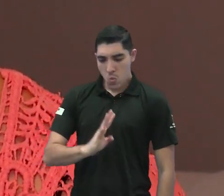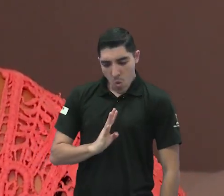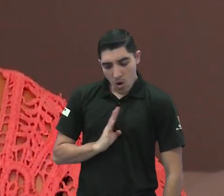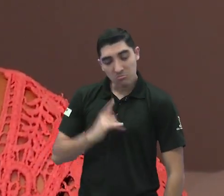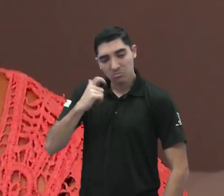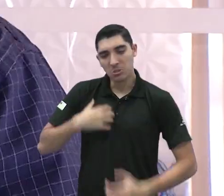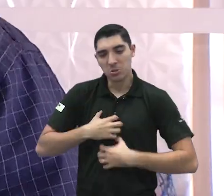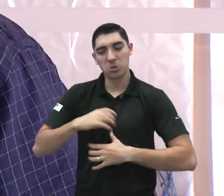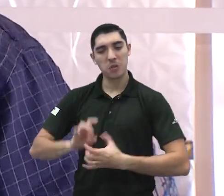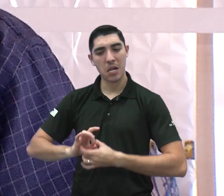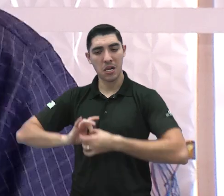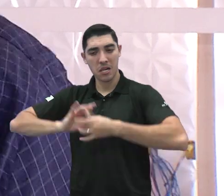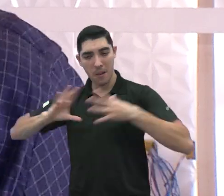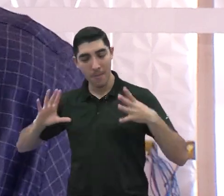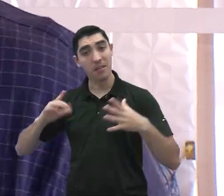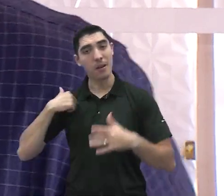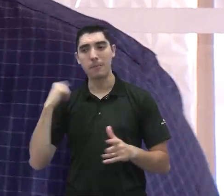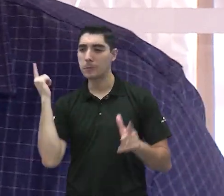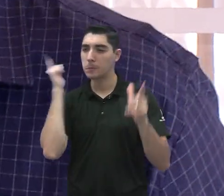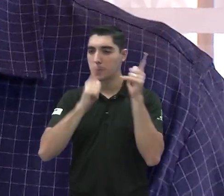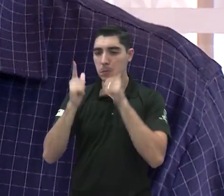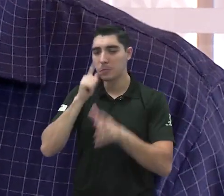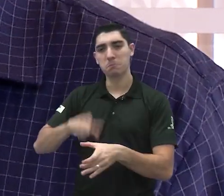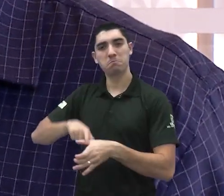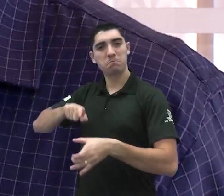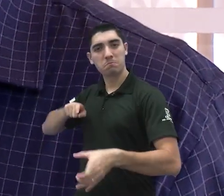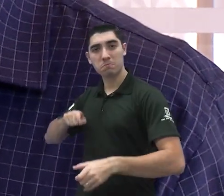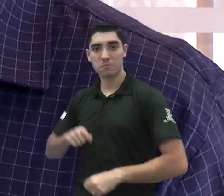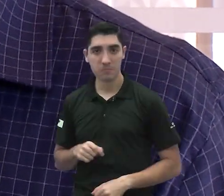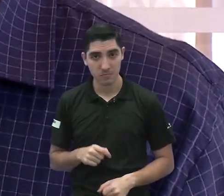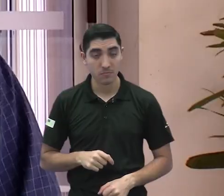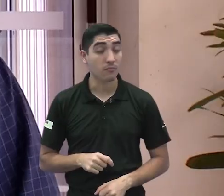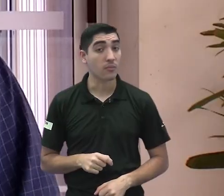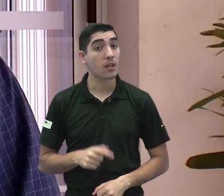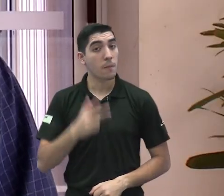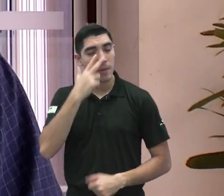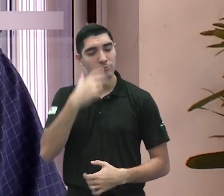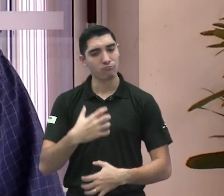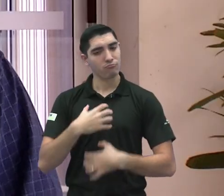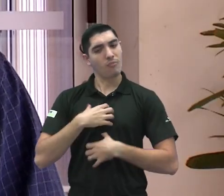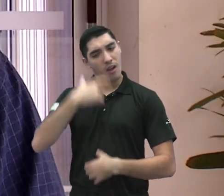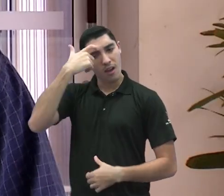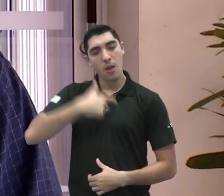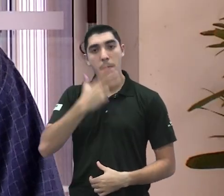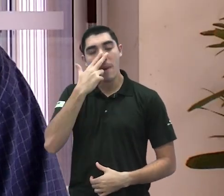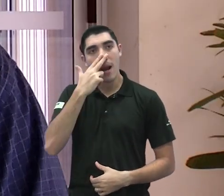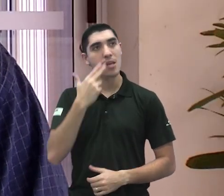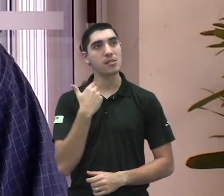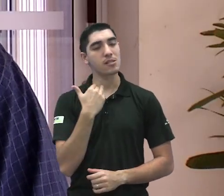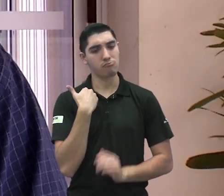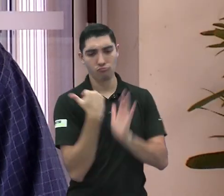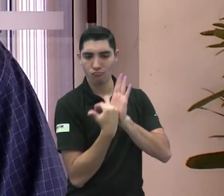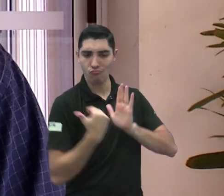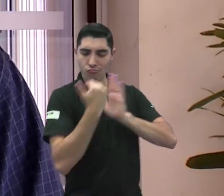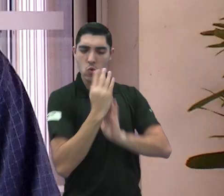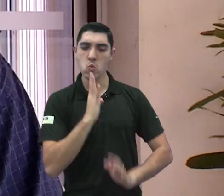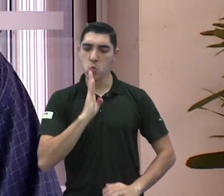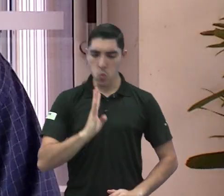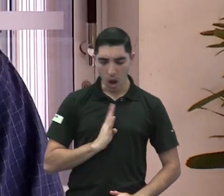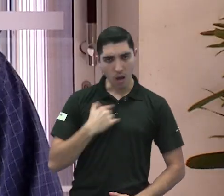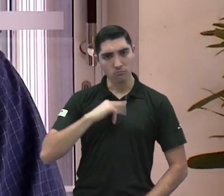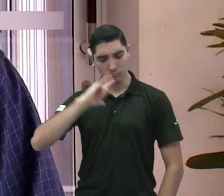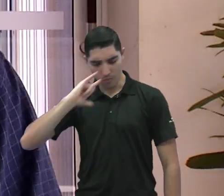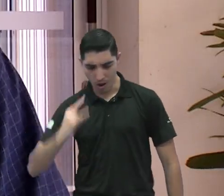melhor, ter mais liberdade e conquistar autonomia. Então ali foi um convite para me conhecer um pouco mais, para ter